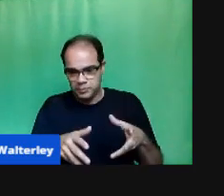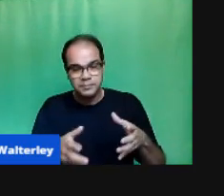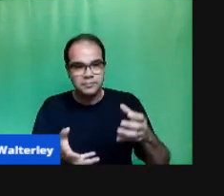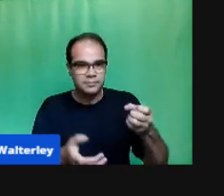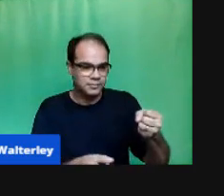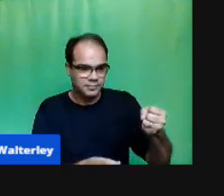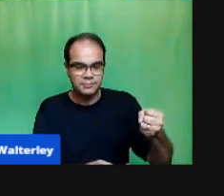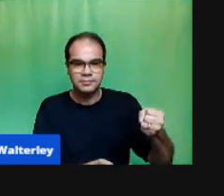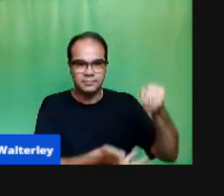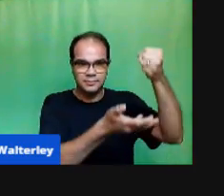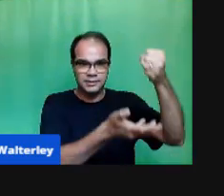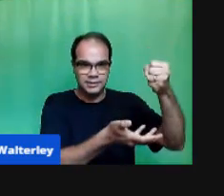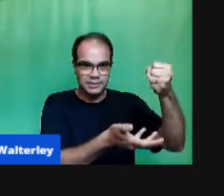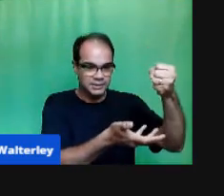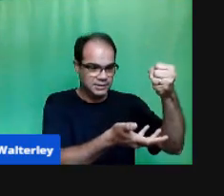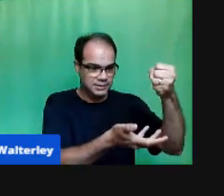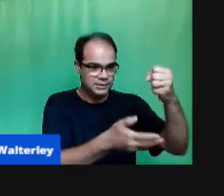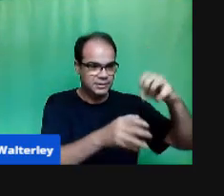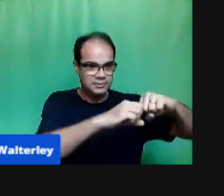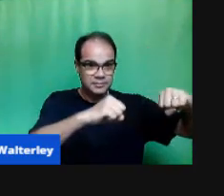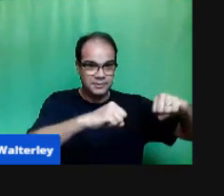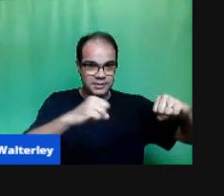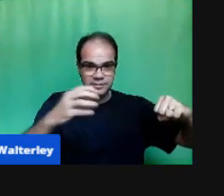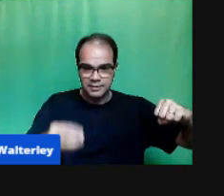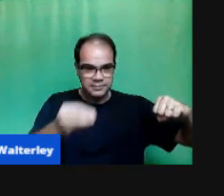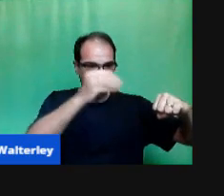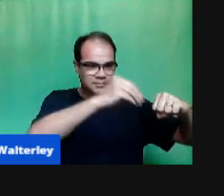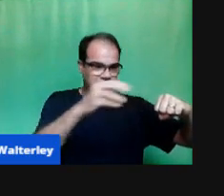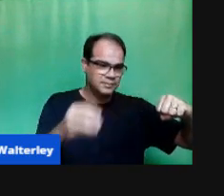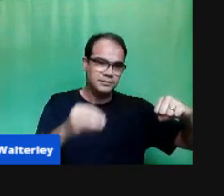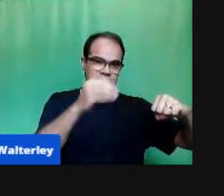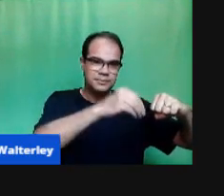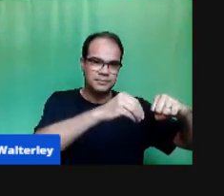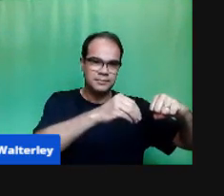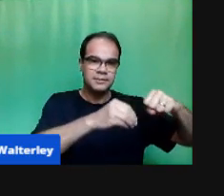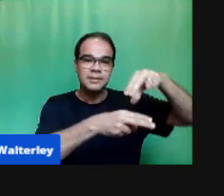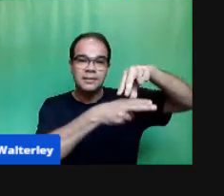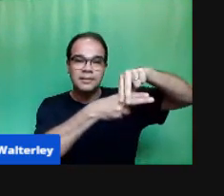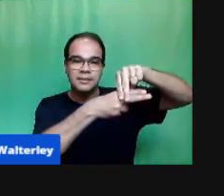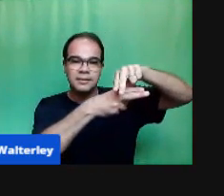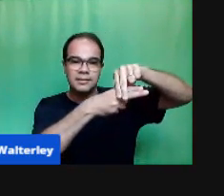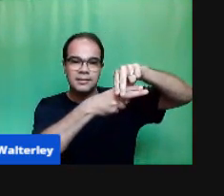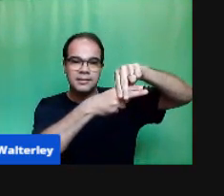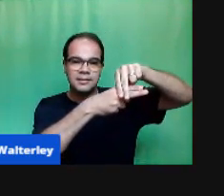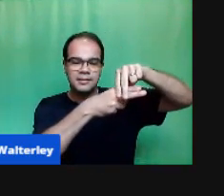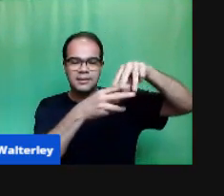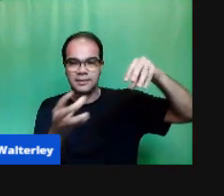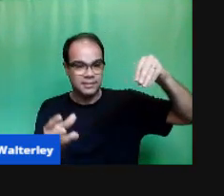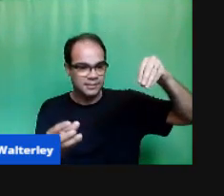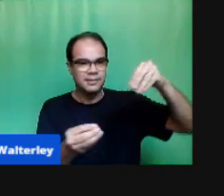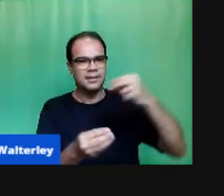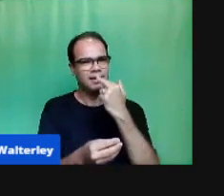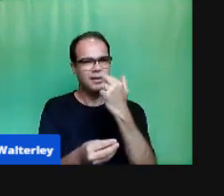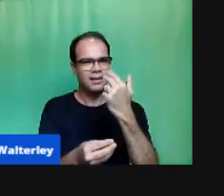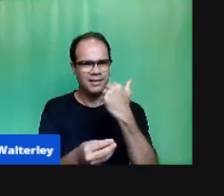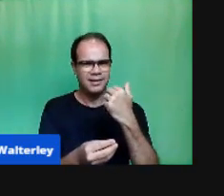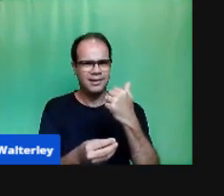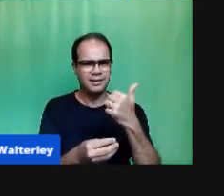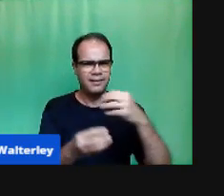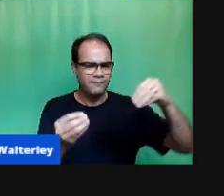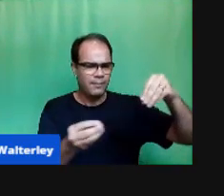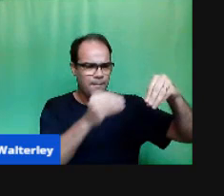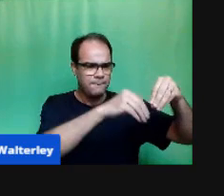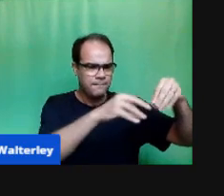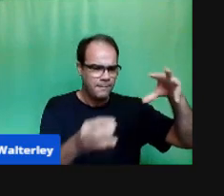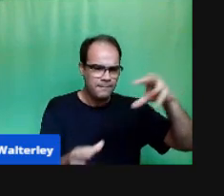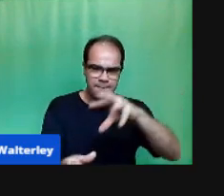colocar um clipe colorido, talvez alguma coisa que chame atenção, que vá deixar isso